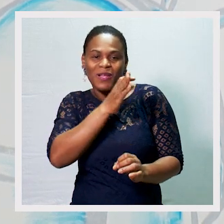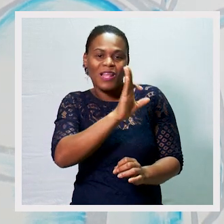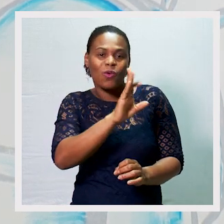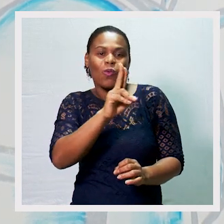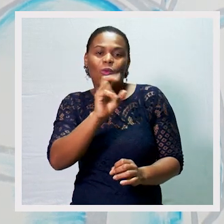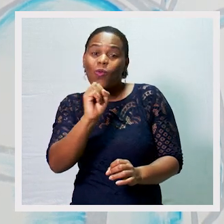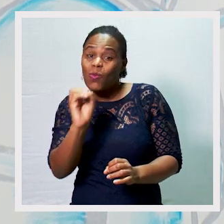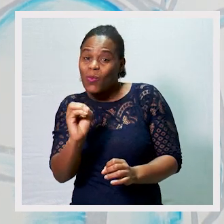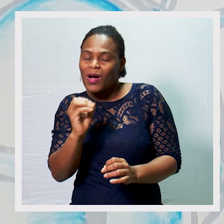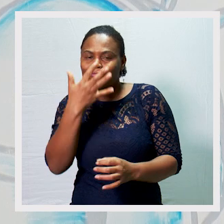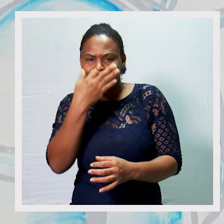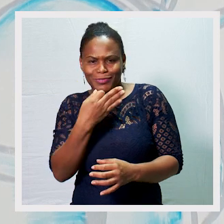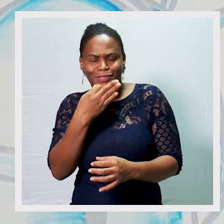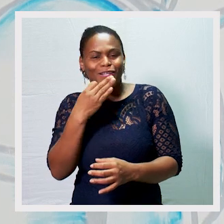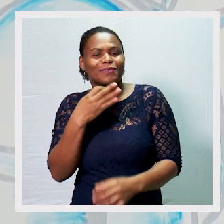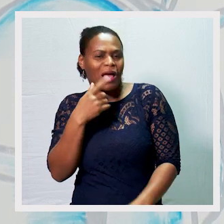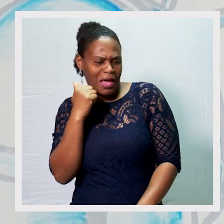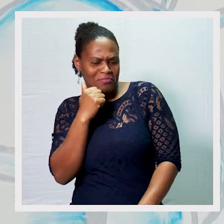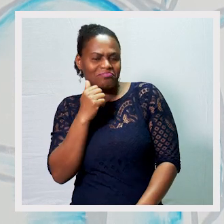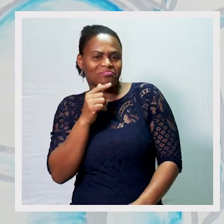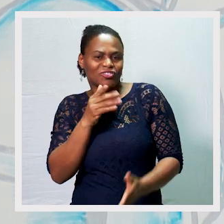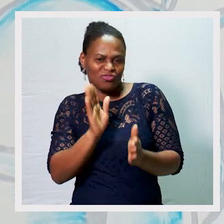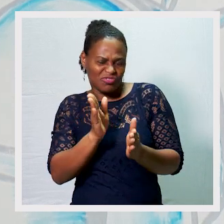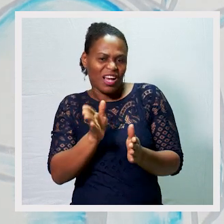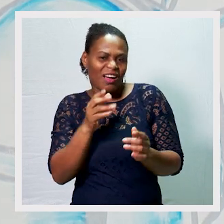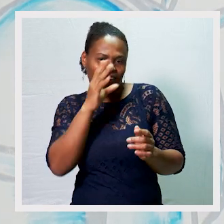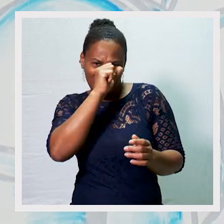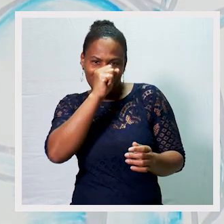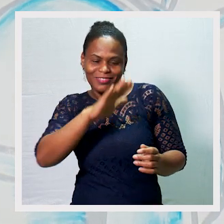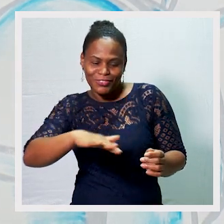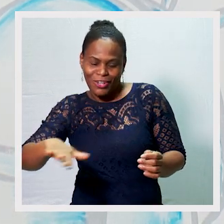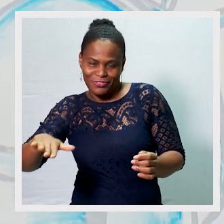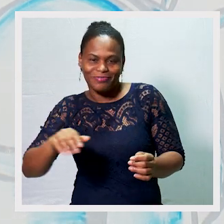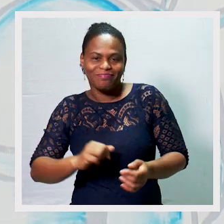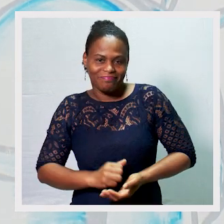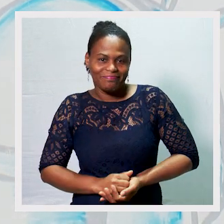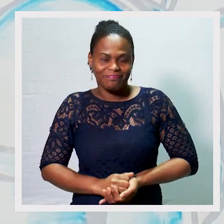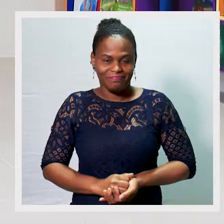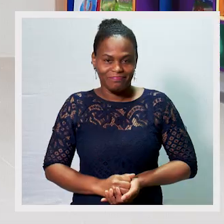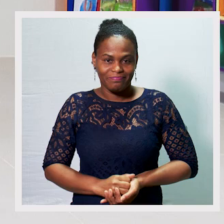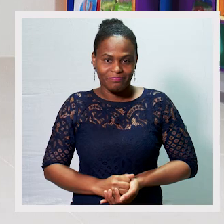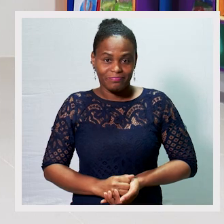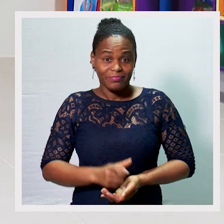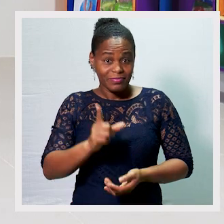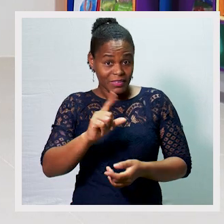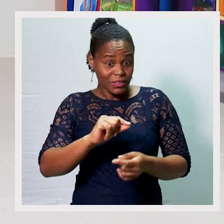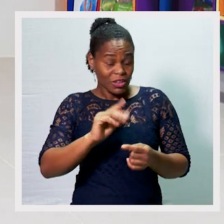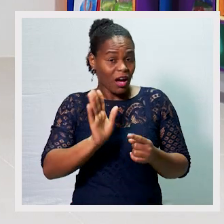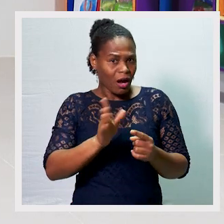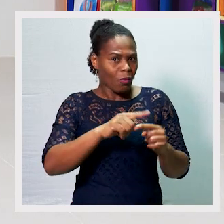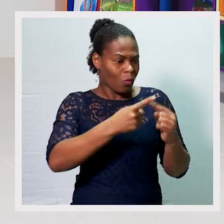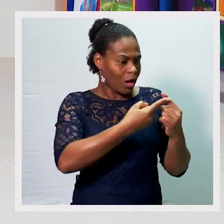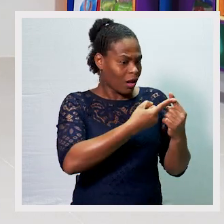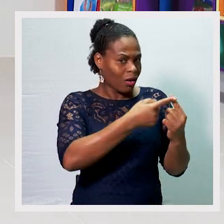do Hugo. Com certeza, ele ainda estava a frequentar o jardim de infância. E já